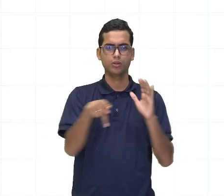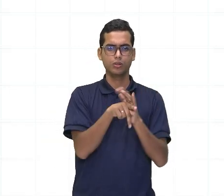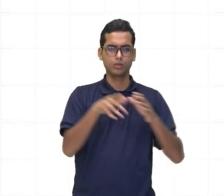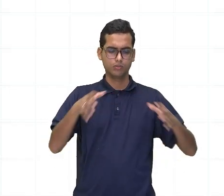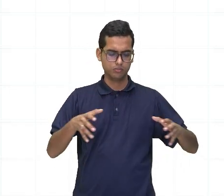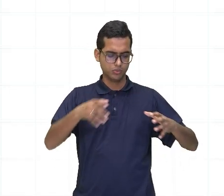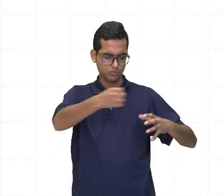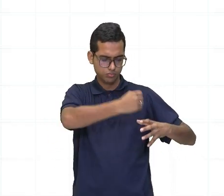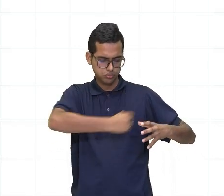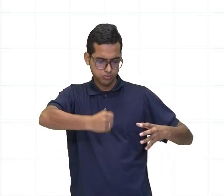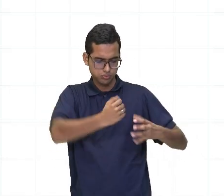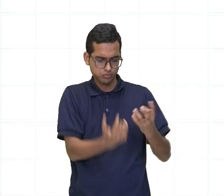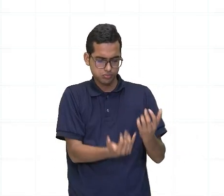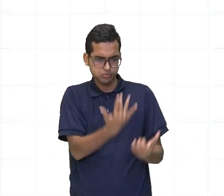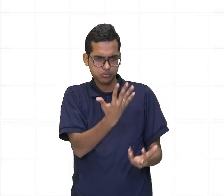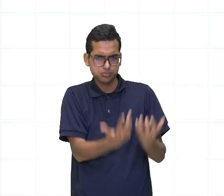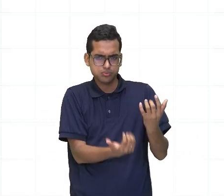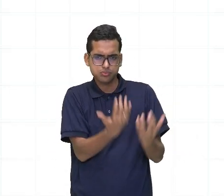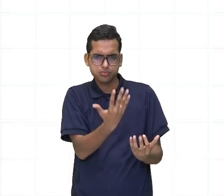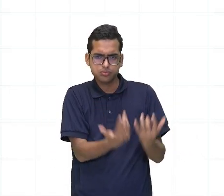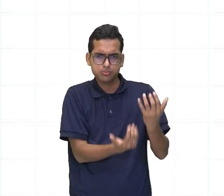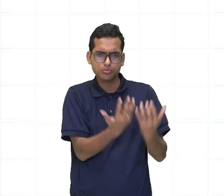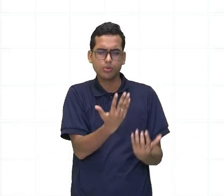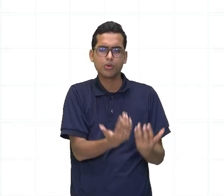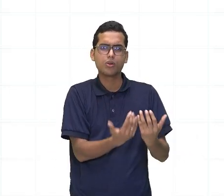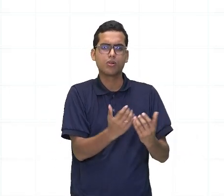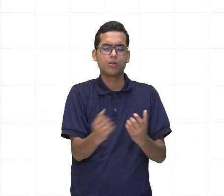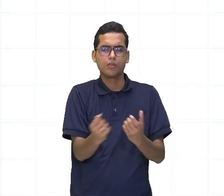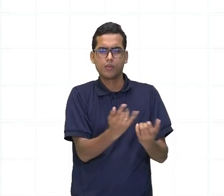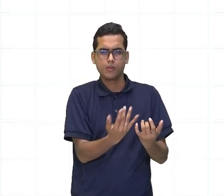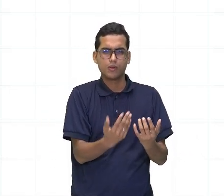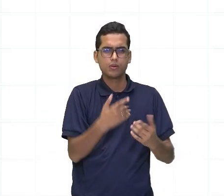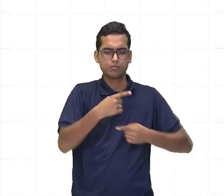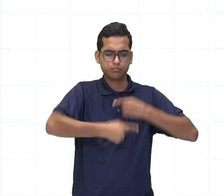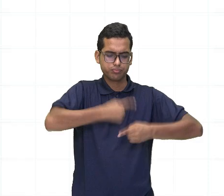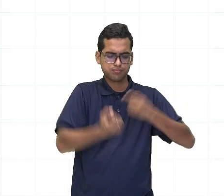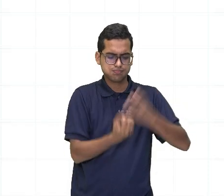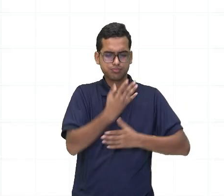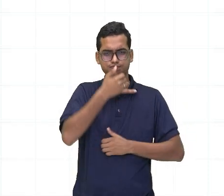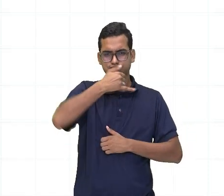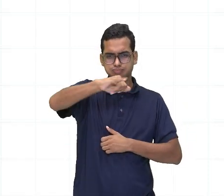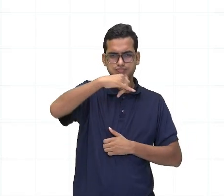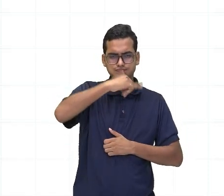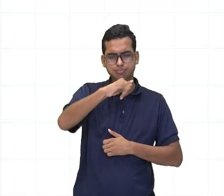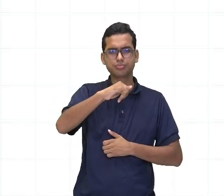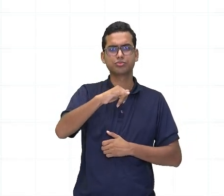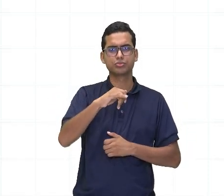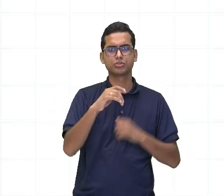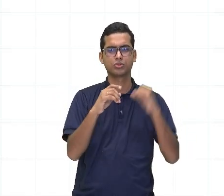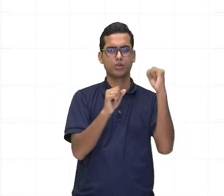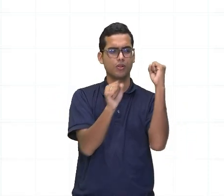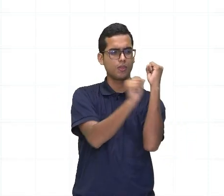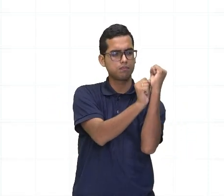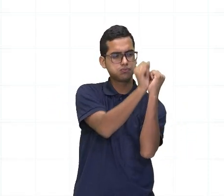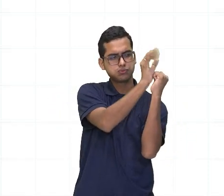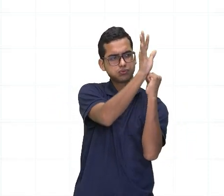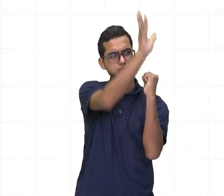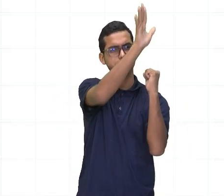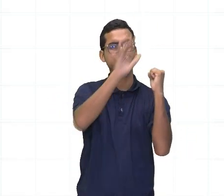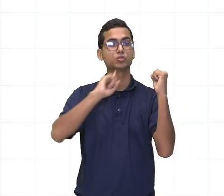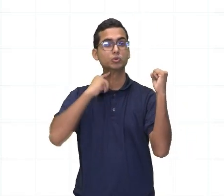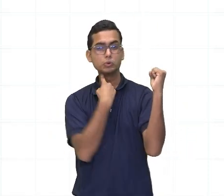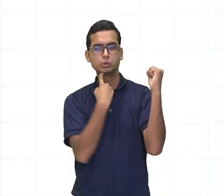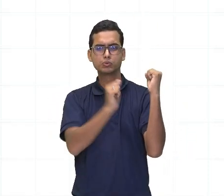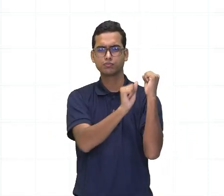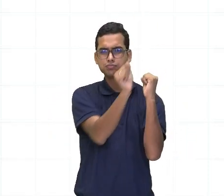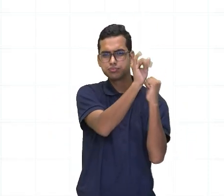a queima, e essa chaminé é que faz aí a eliminação, né, dos gases poluentes que vão